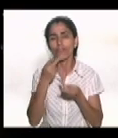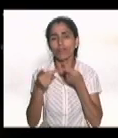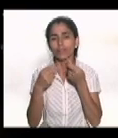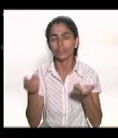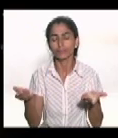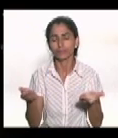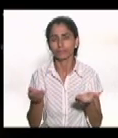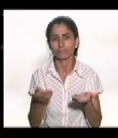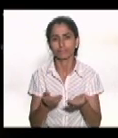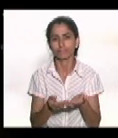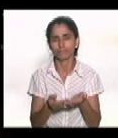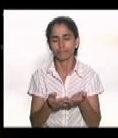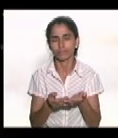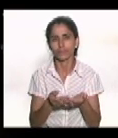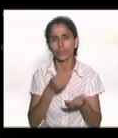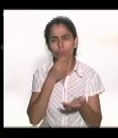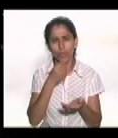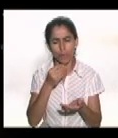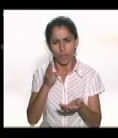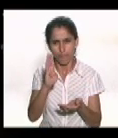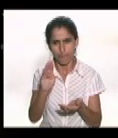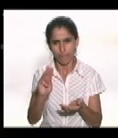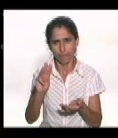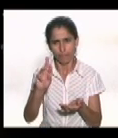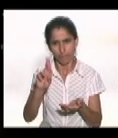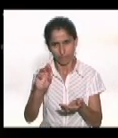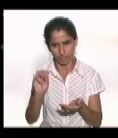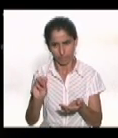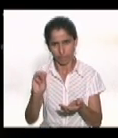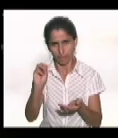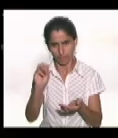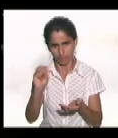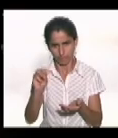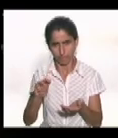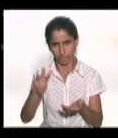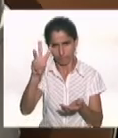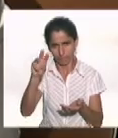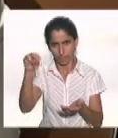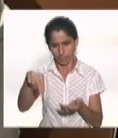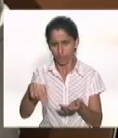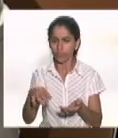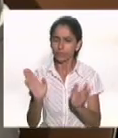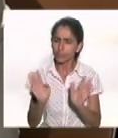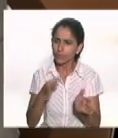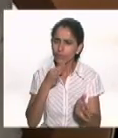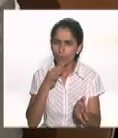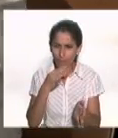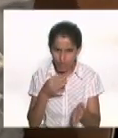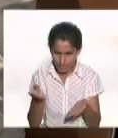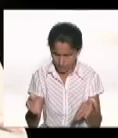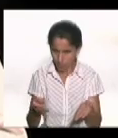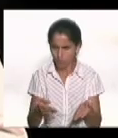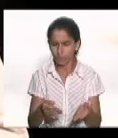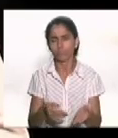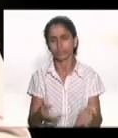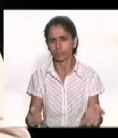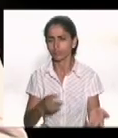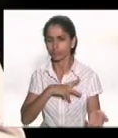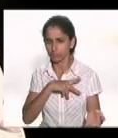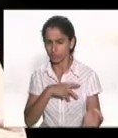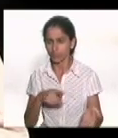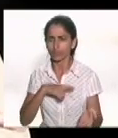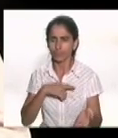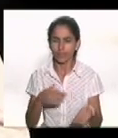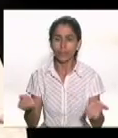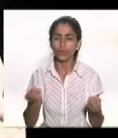falando em James Brown, que eu falei aqui na abertura, você teve com ele, você conheceu James Brown? Como é que foi